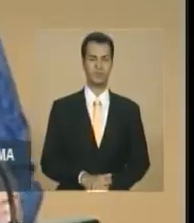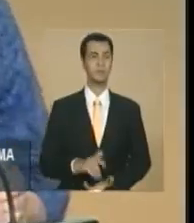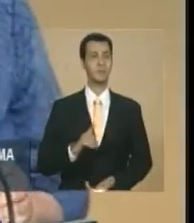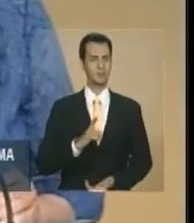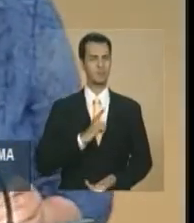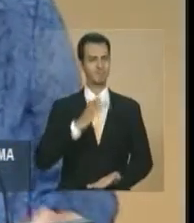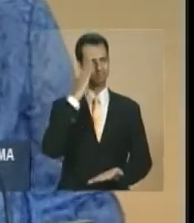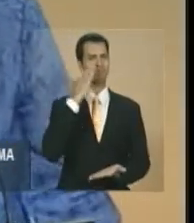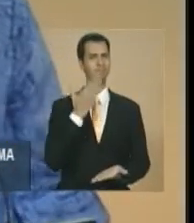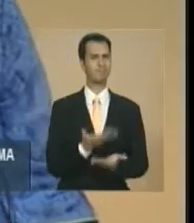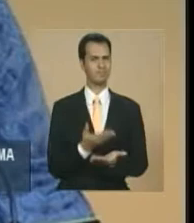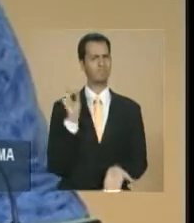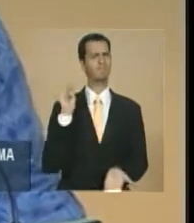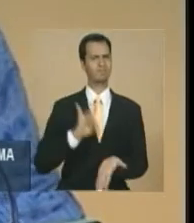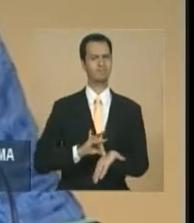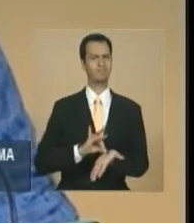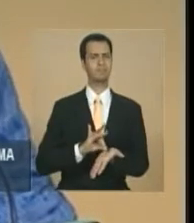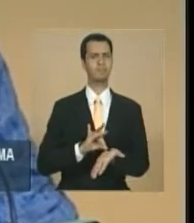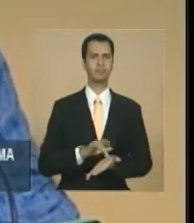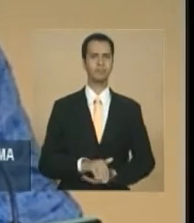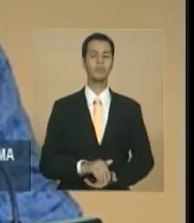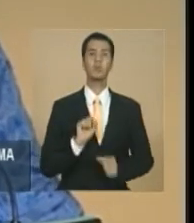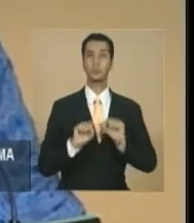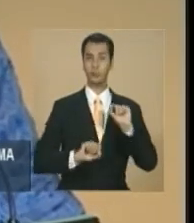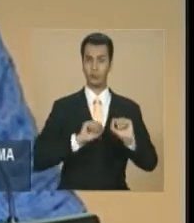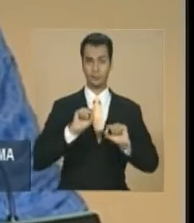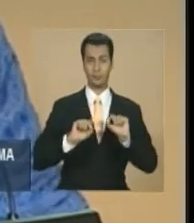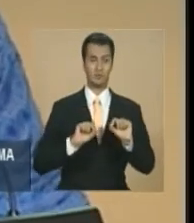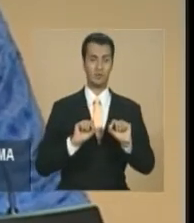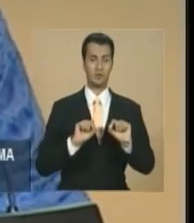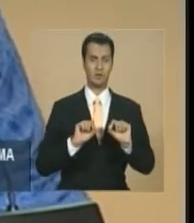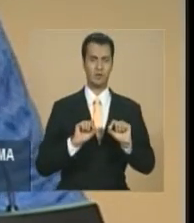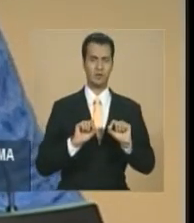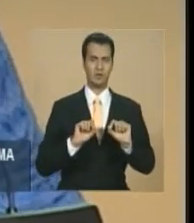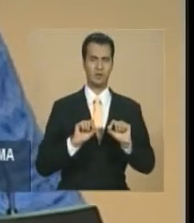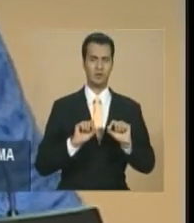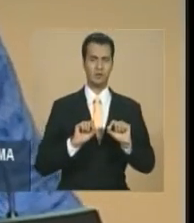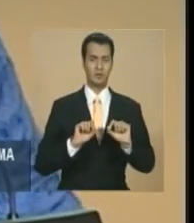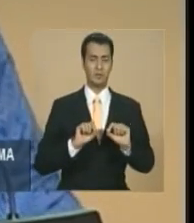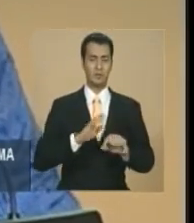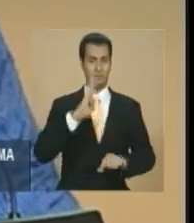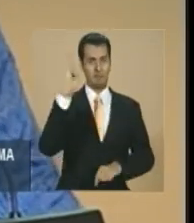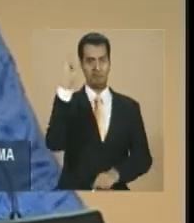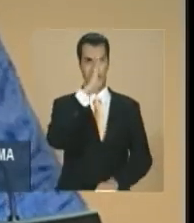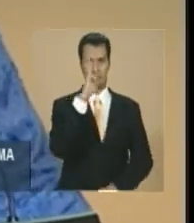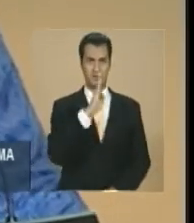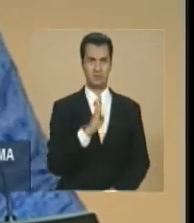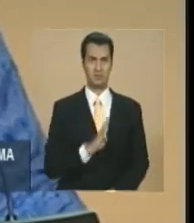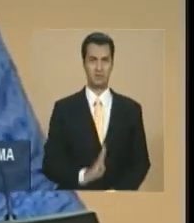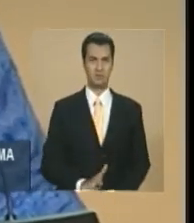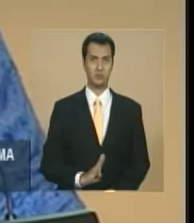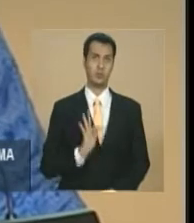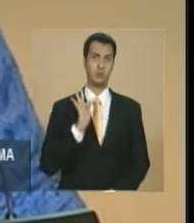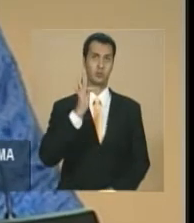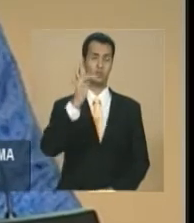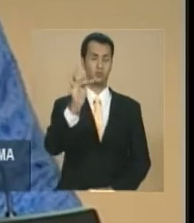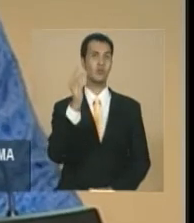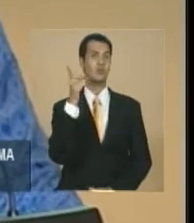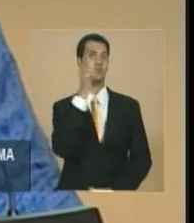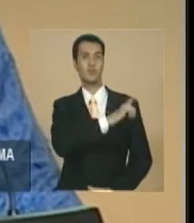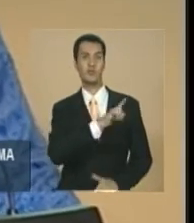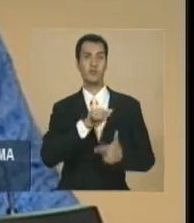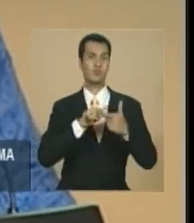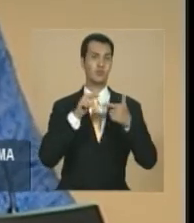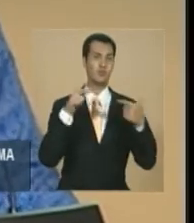uma convicção profunda de que não há hipótese do Brasil dar certo. Não